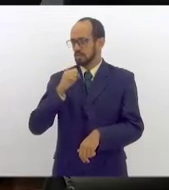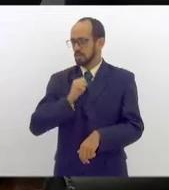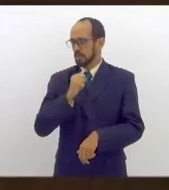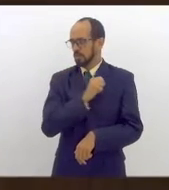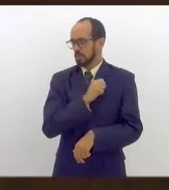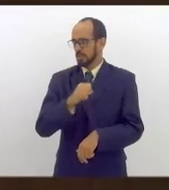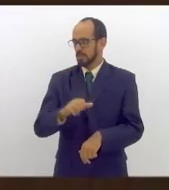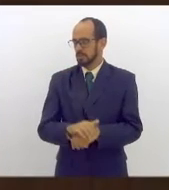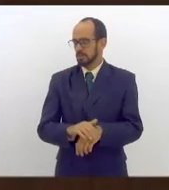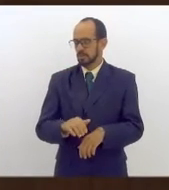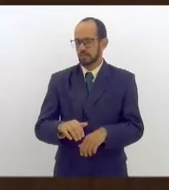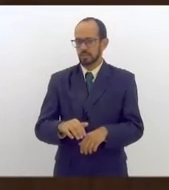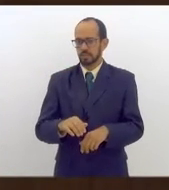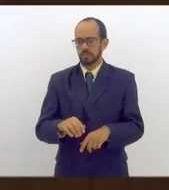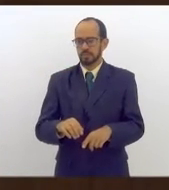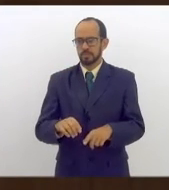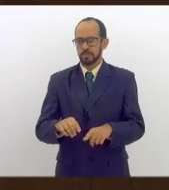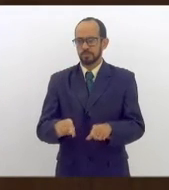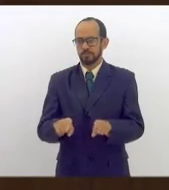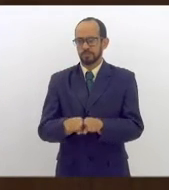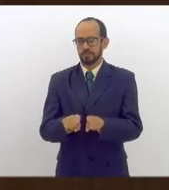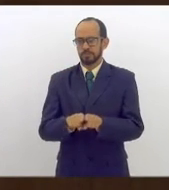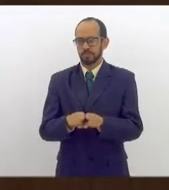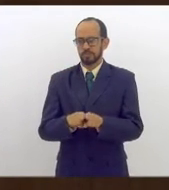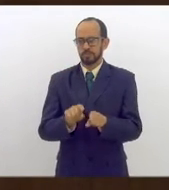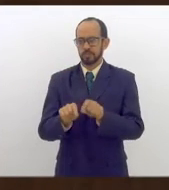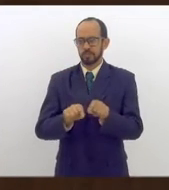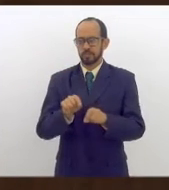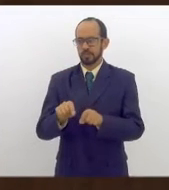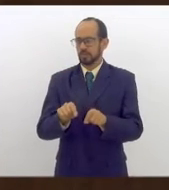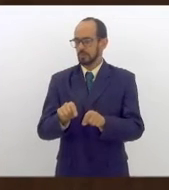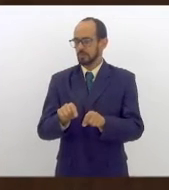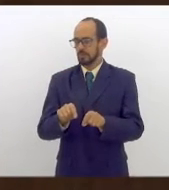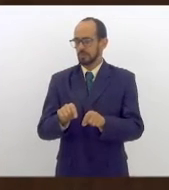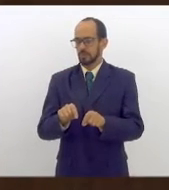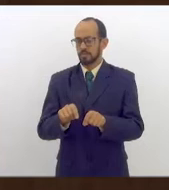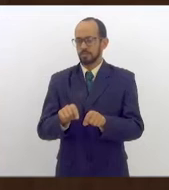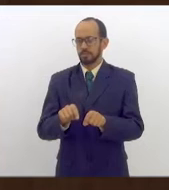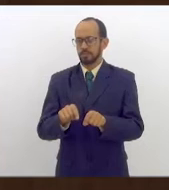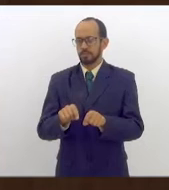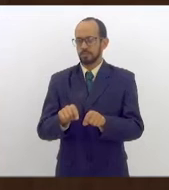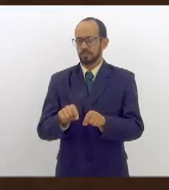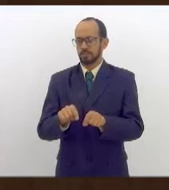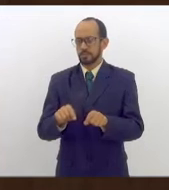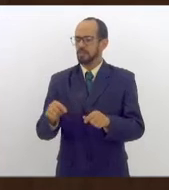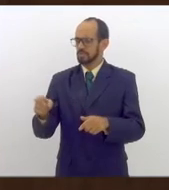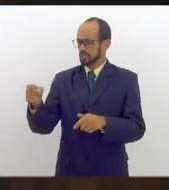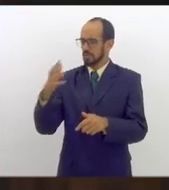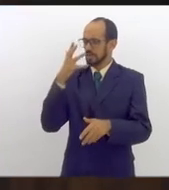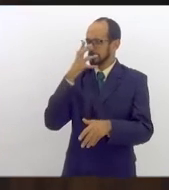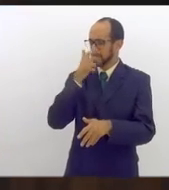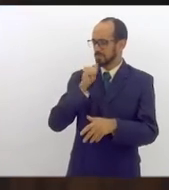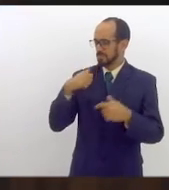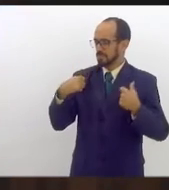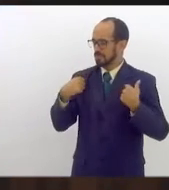registrado nessa casa, e dizer que Vossa Excelência está muito elegante. Com esse blazer bonito, verde,